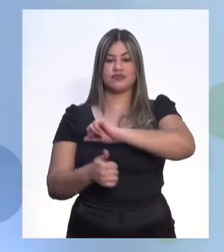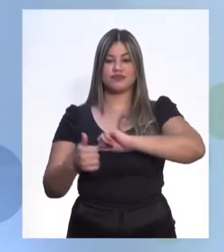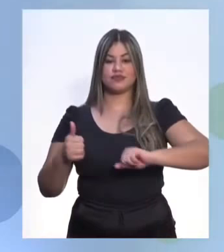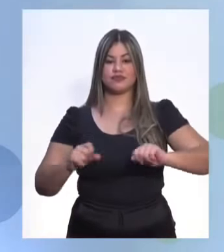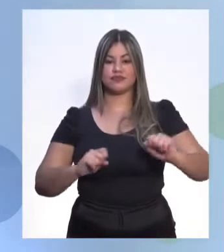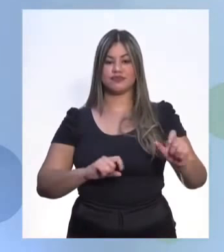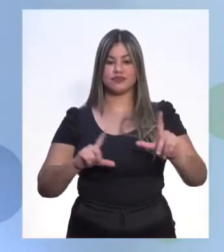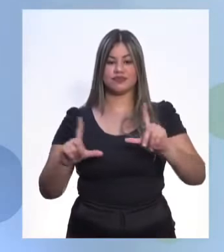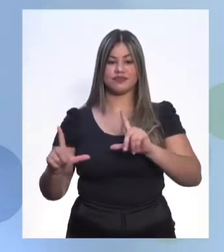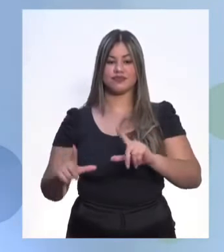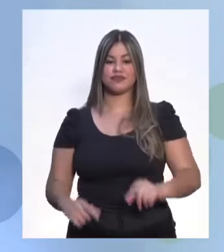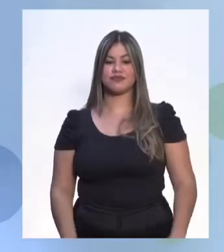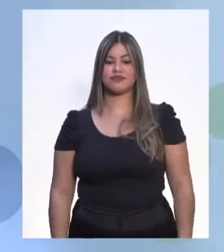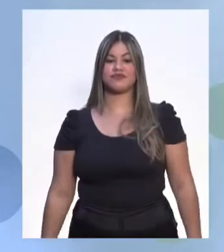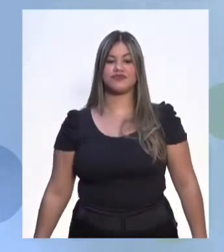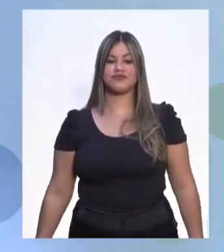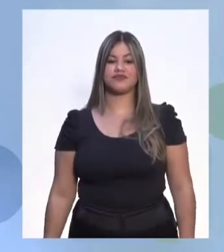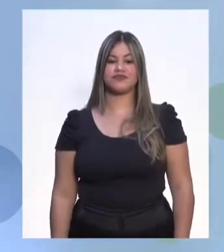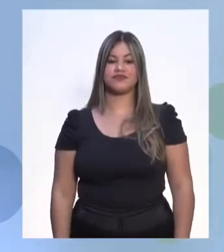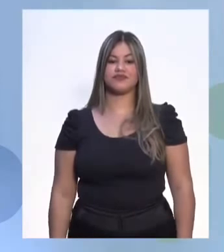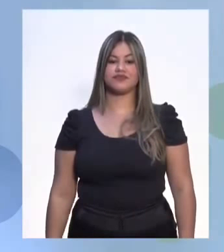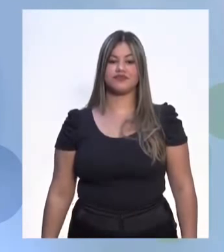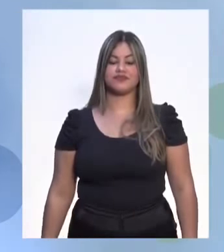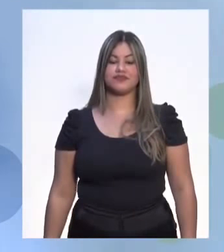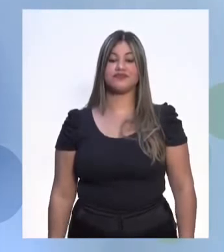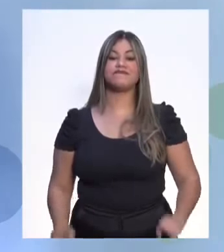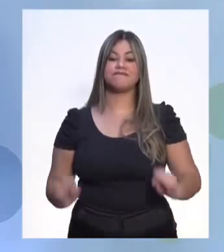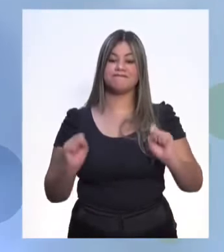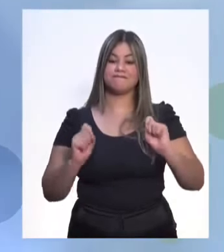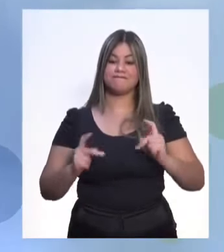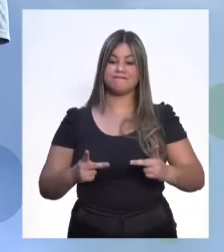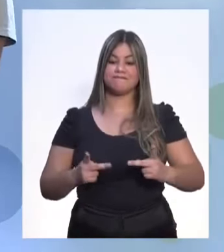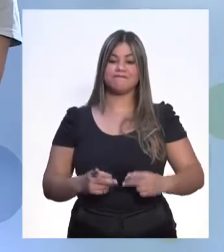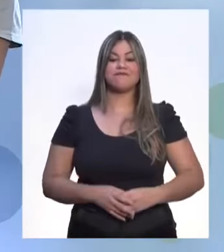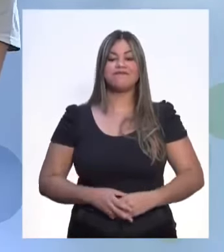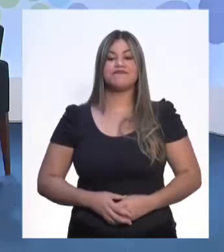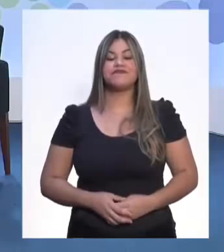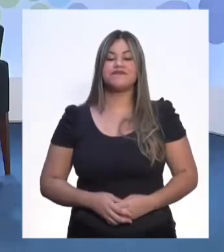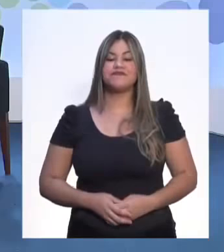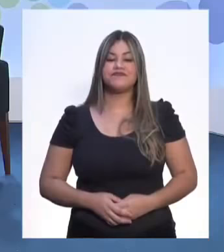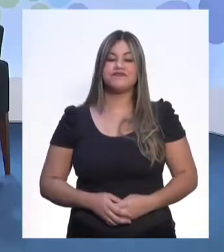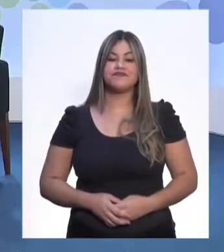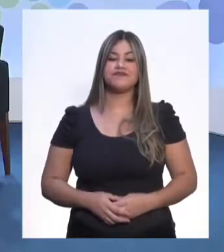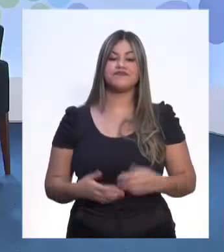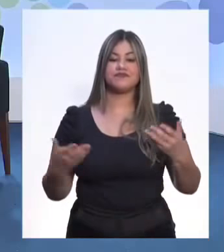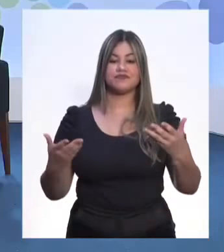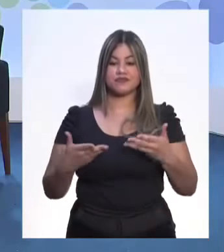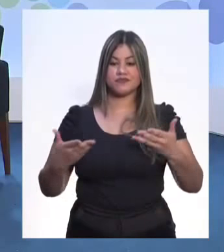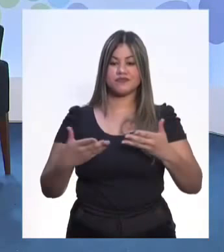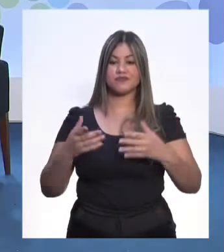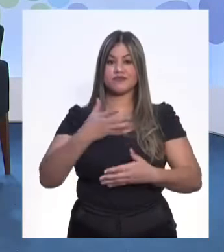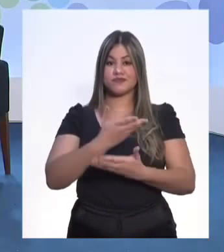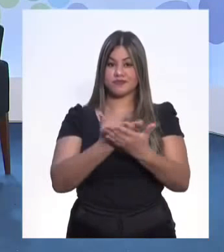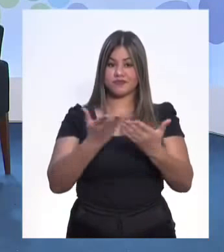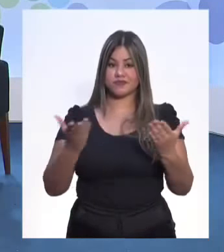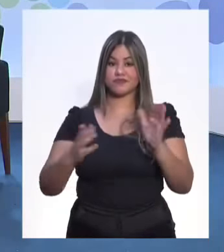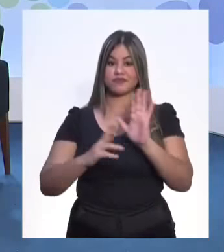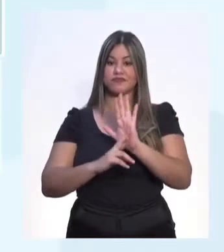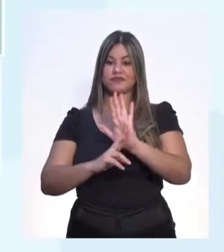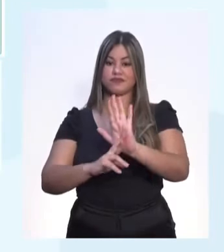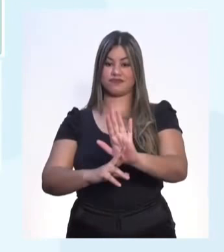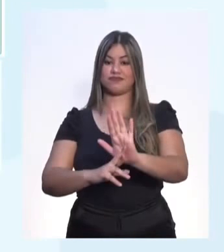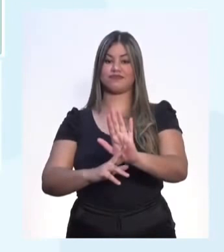mudar olha lá na sequência tá beleza Tá agora o que a gente quer a gente quer que você represente vai